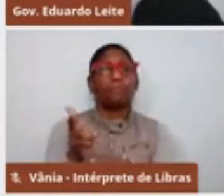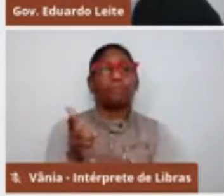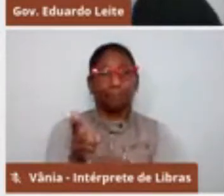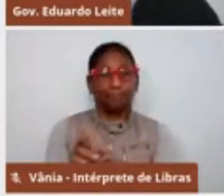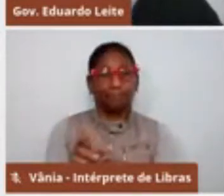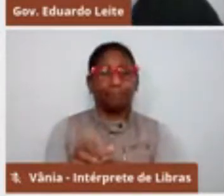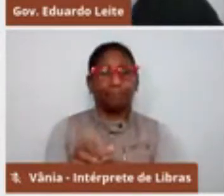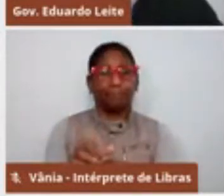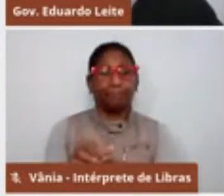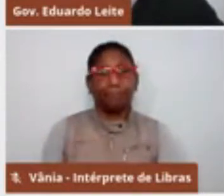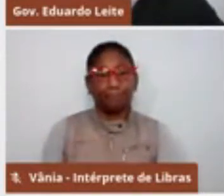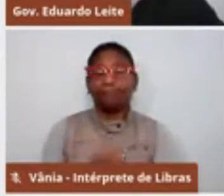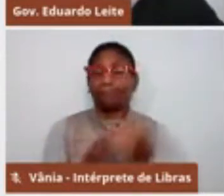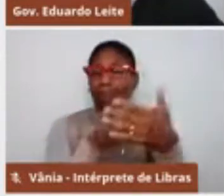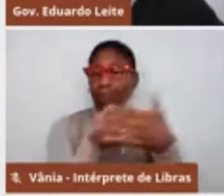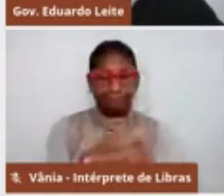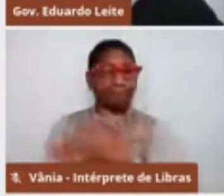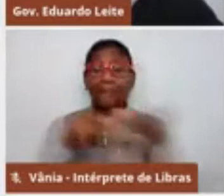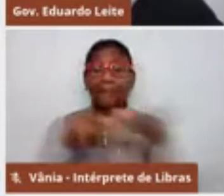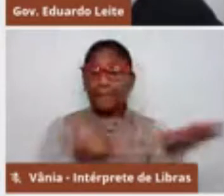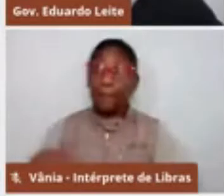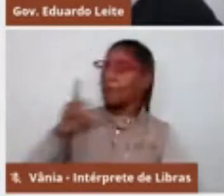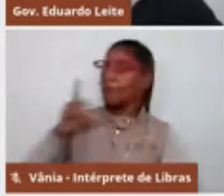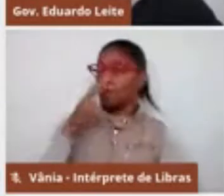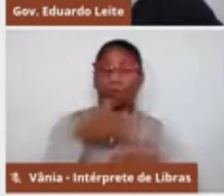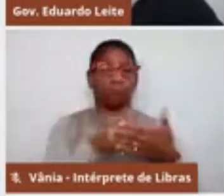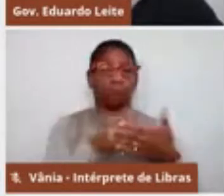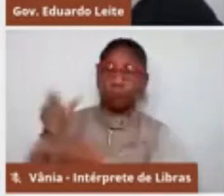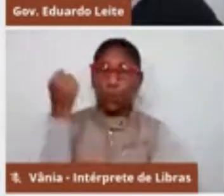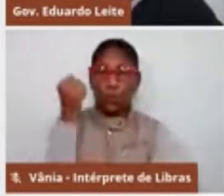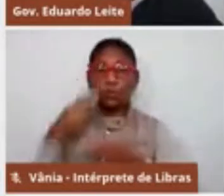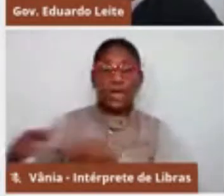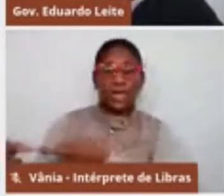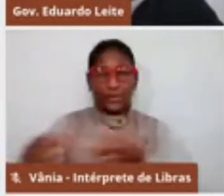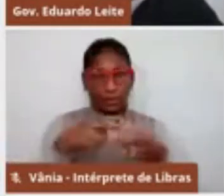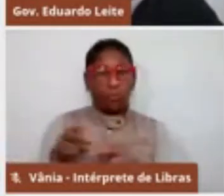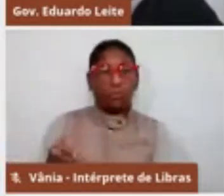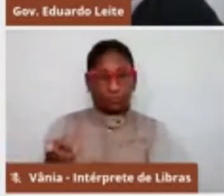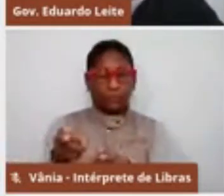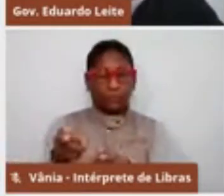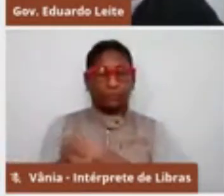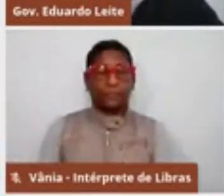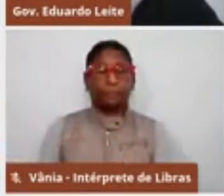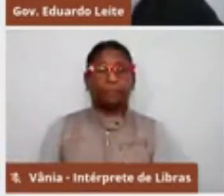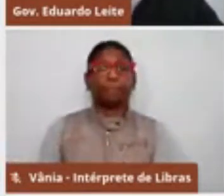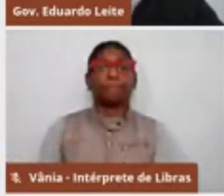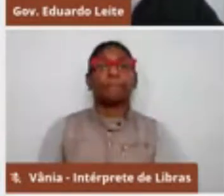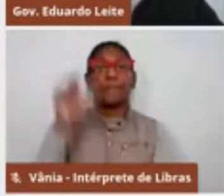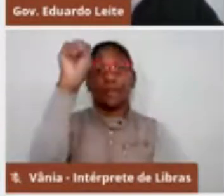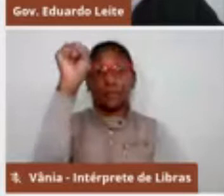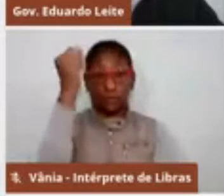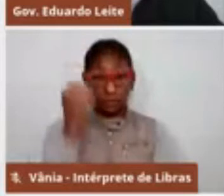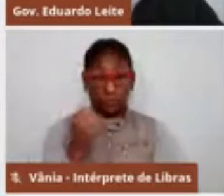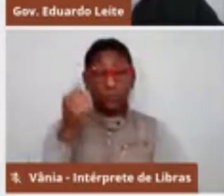mesma restrição da semana anterior, em 8 regiões no nosso estado. As regiões de Santo Ângelo, de